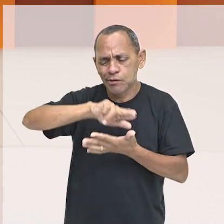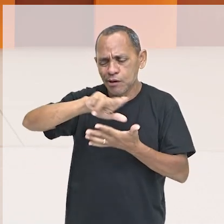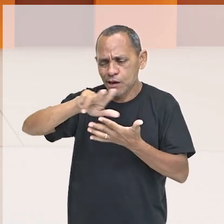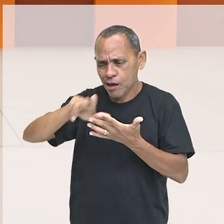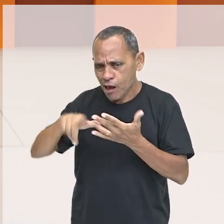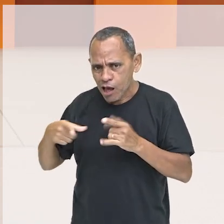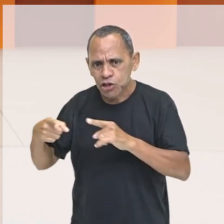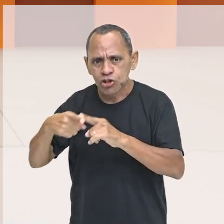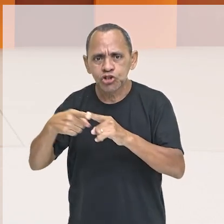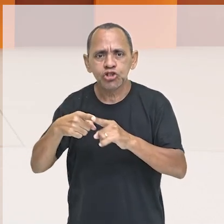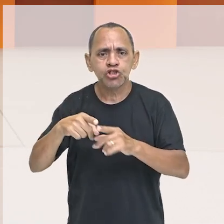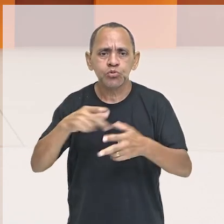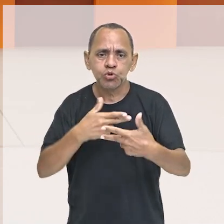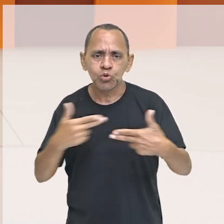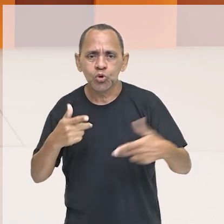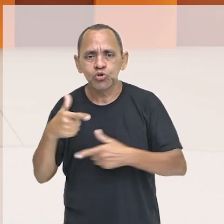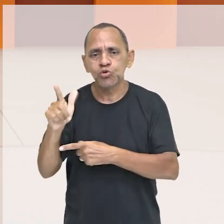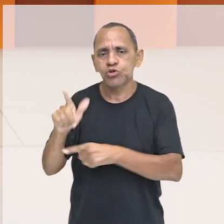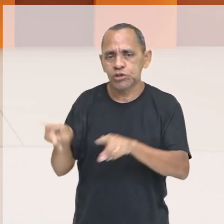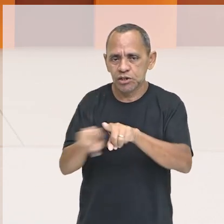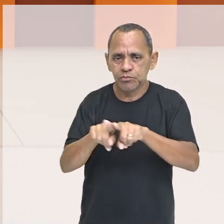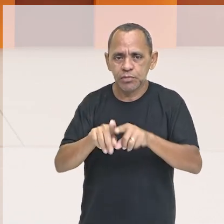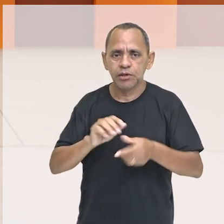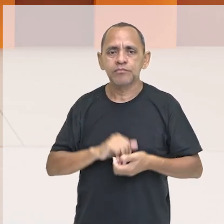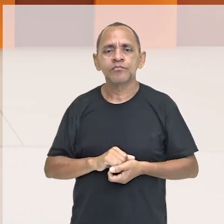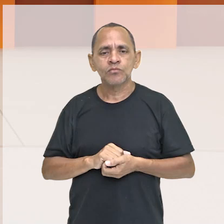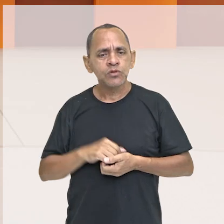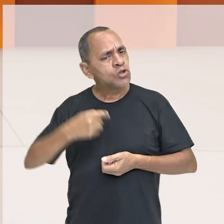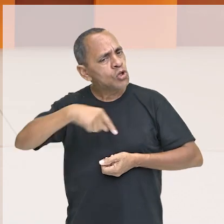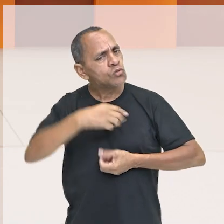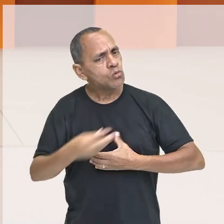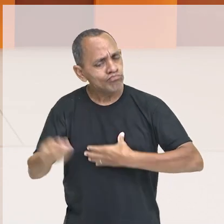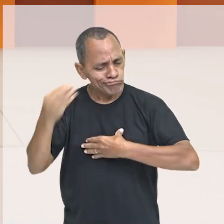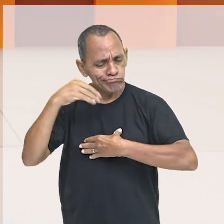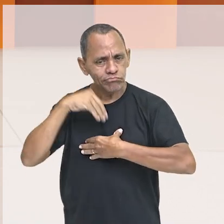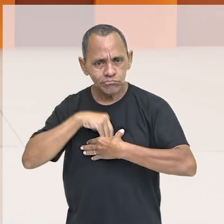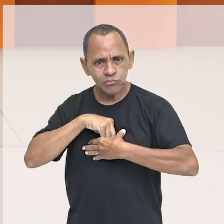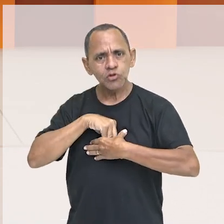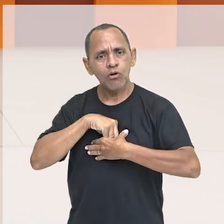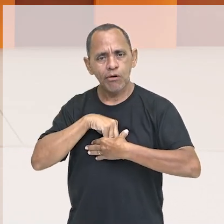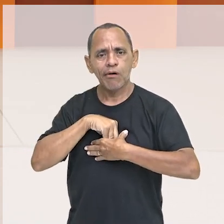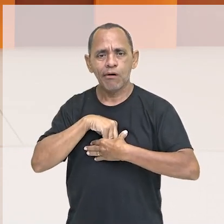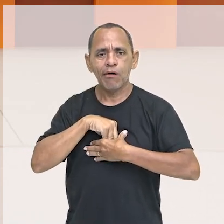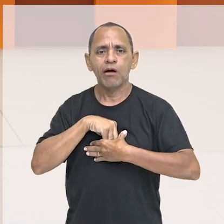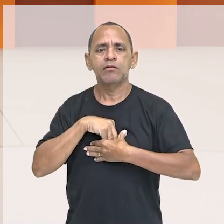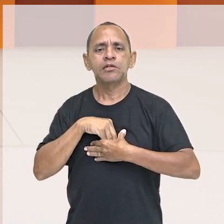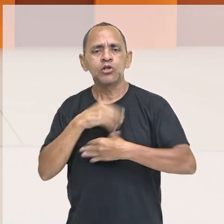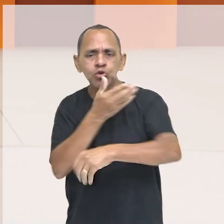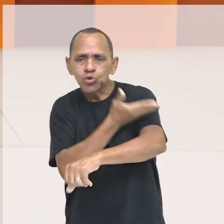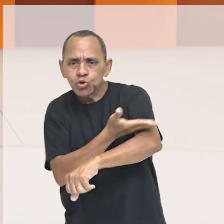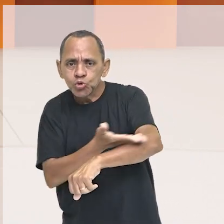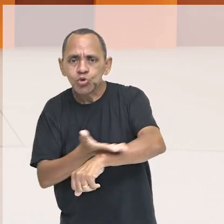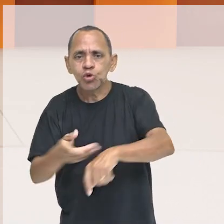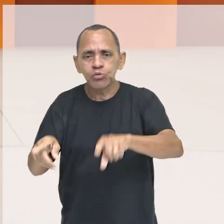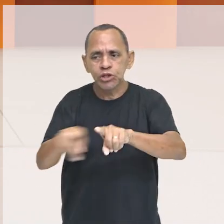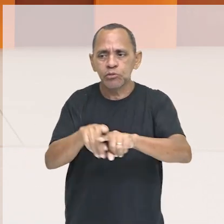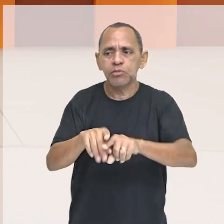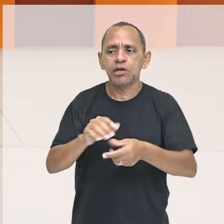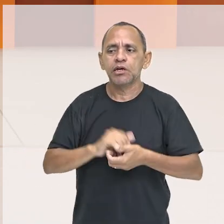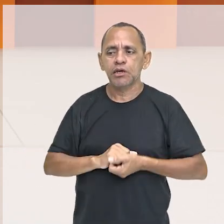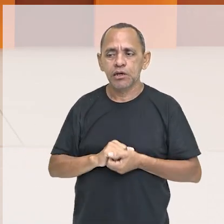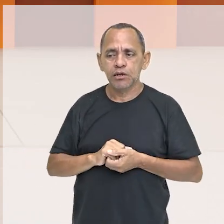naquela sociedade. A gente vai, então, internalizar esse processo de internalização, nós chamamos